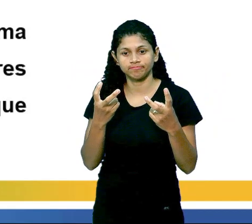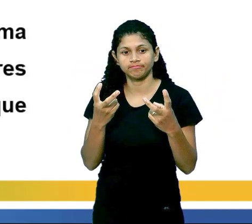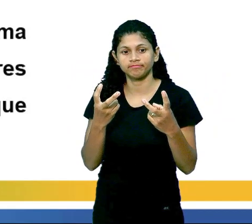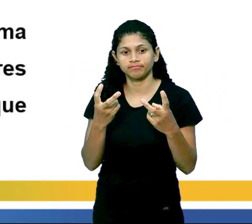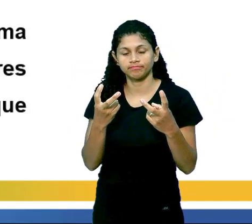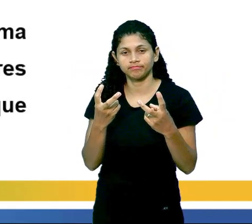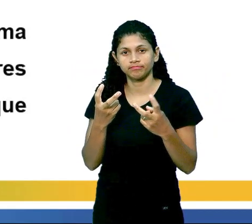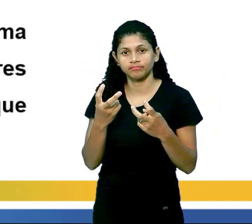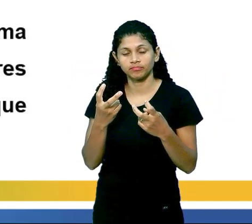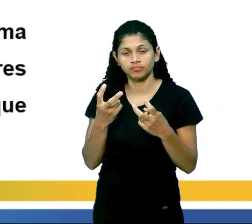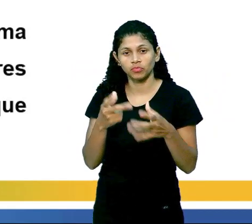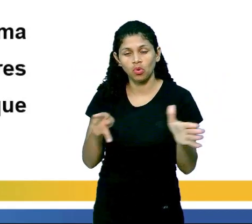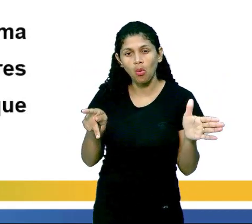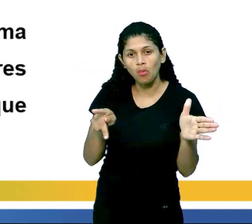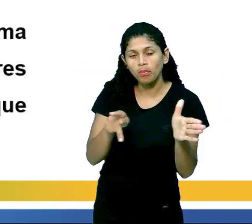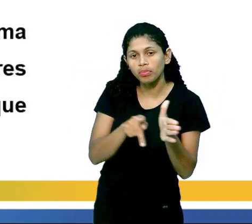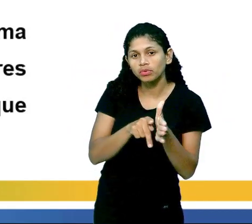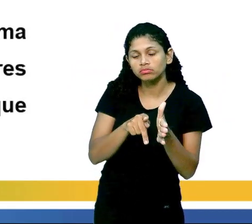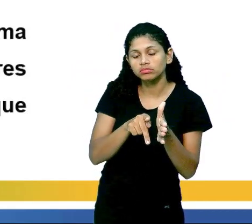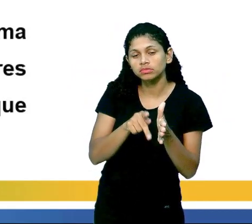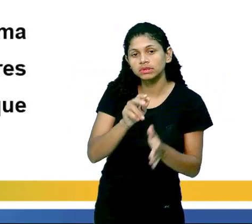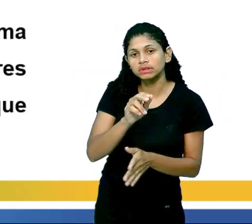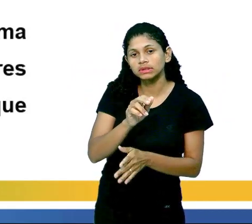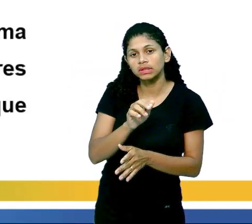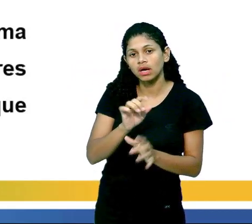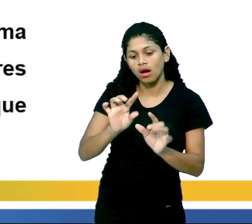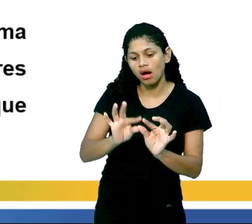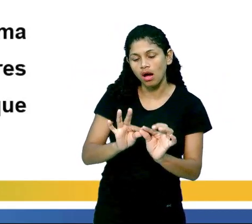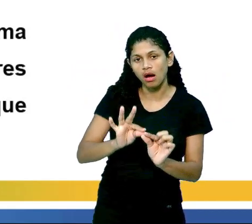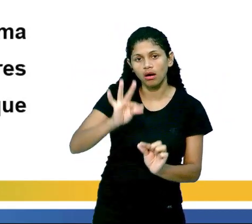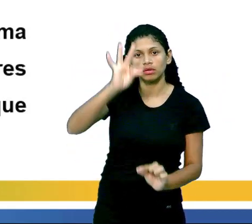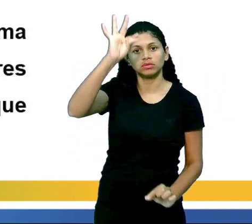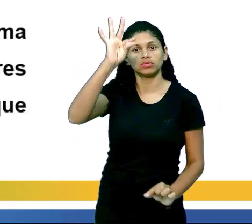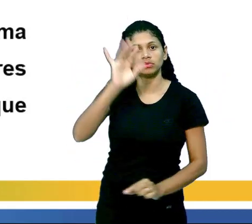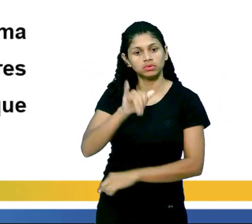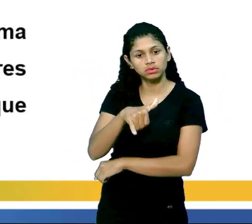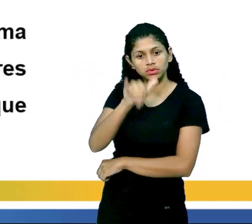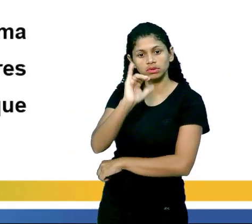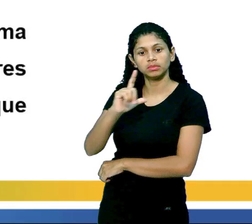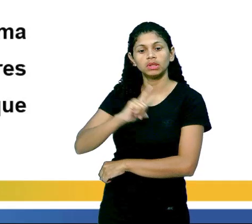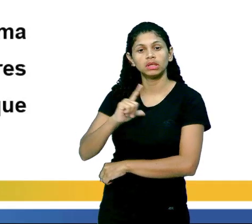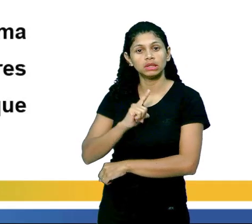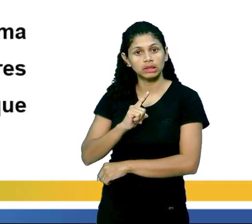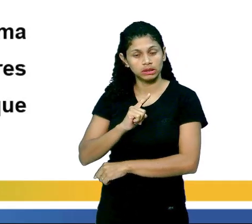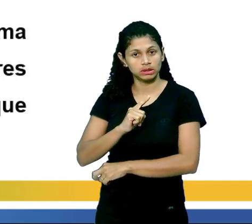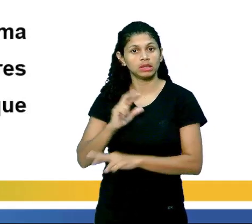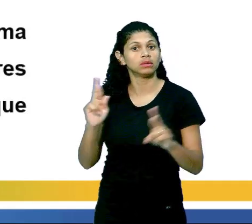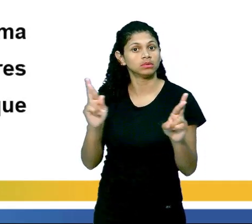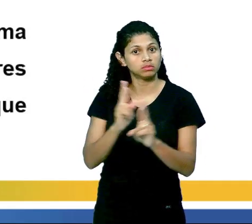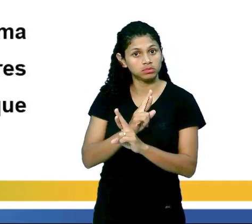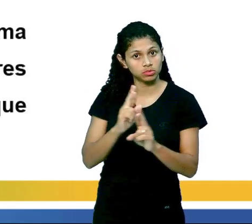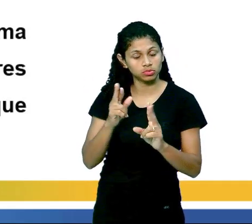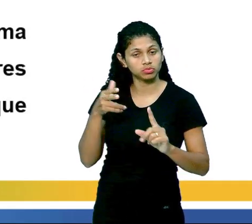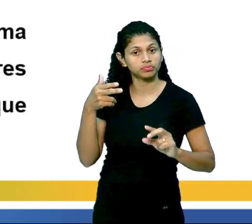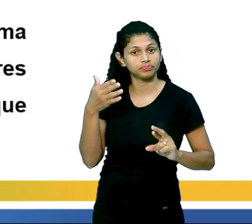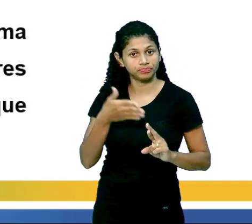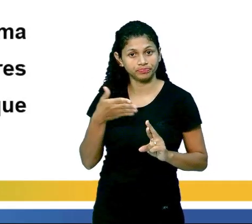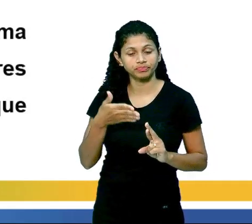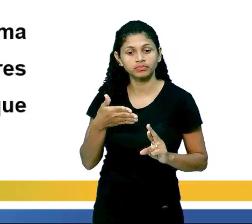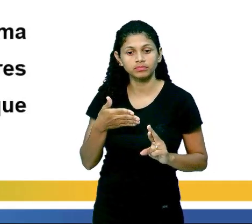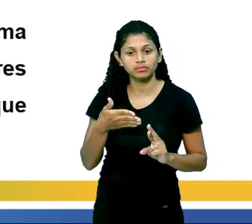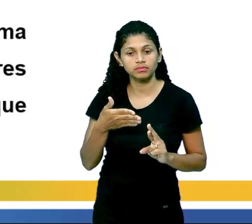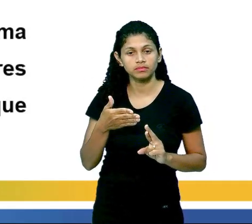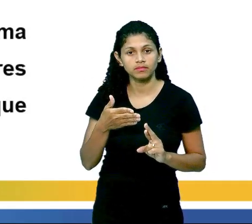para uma mesma altura y mais A1 correspondente. Dessa forma, os valores diferentes